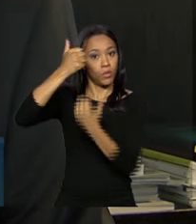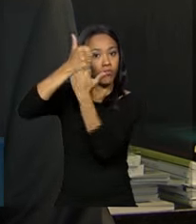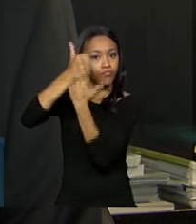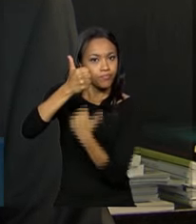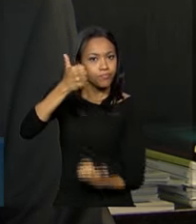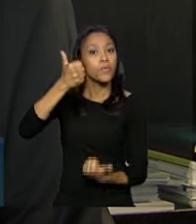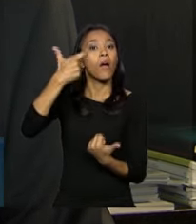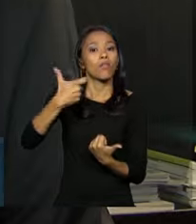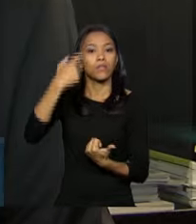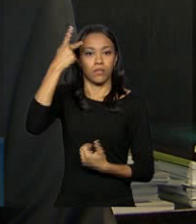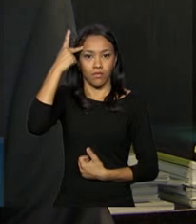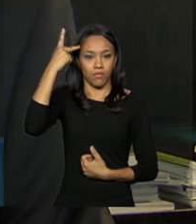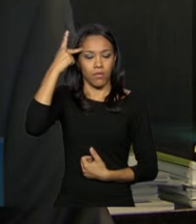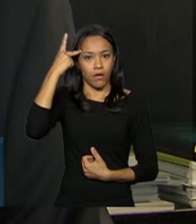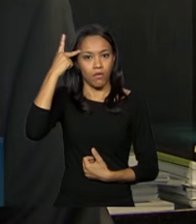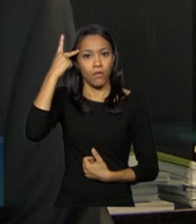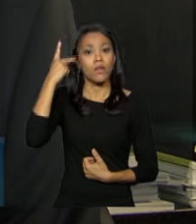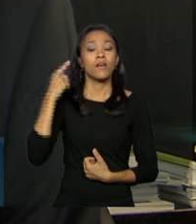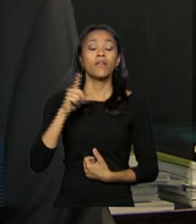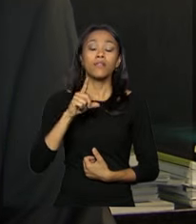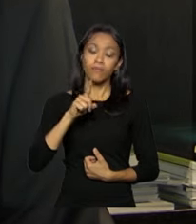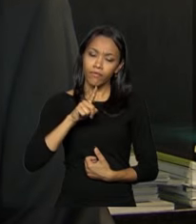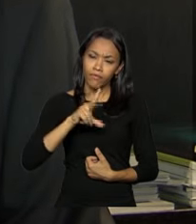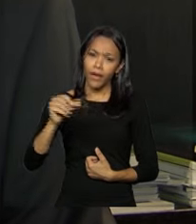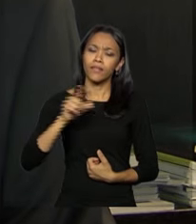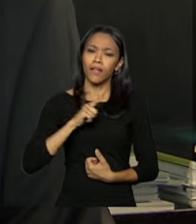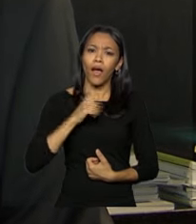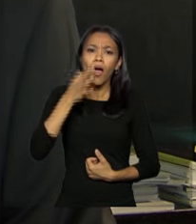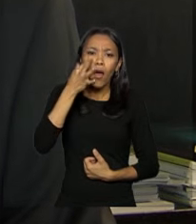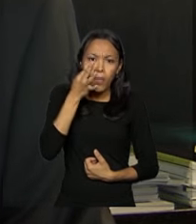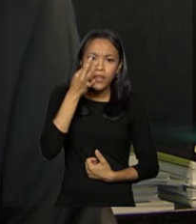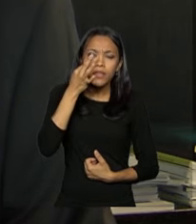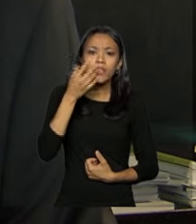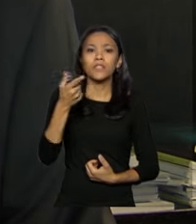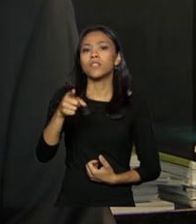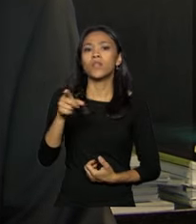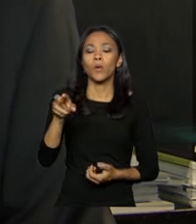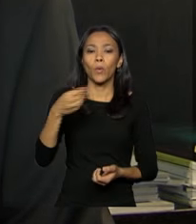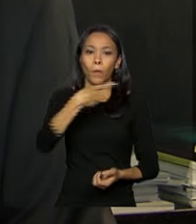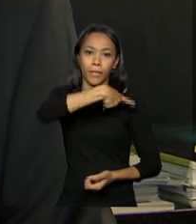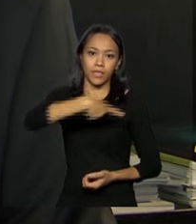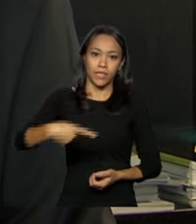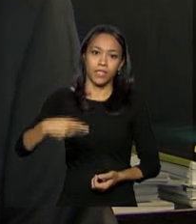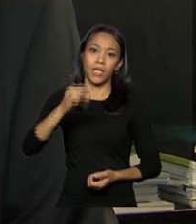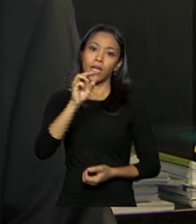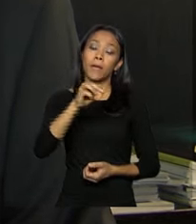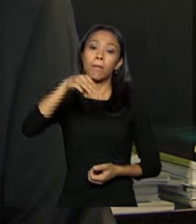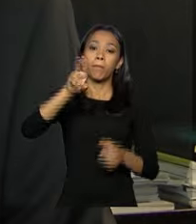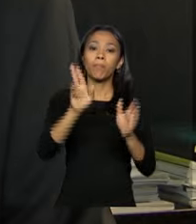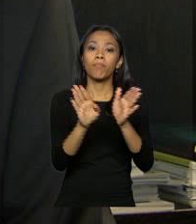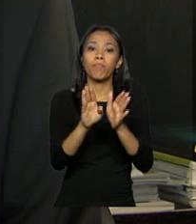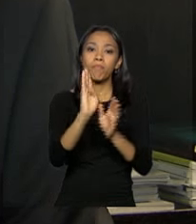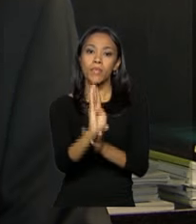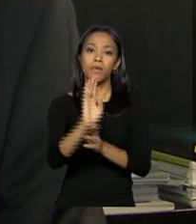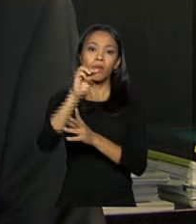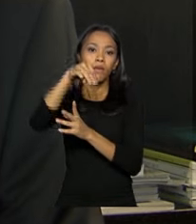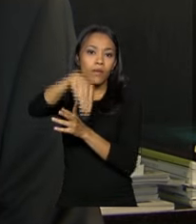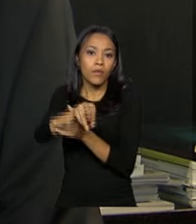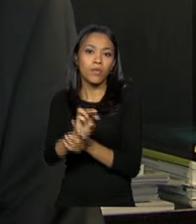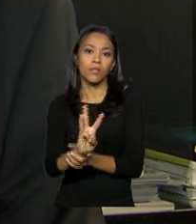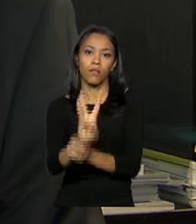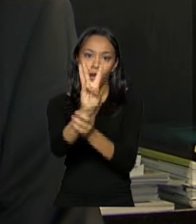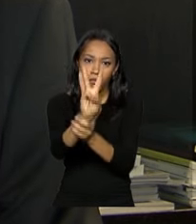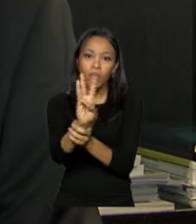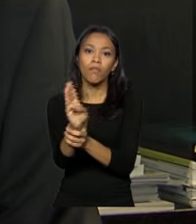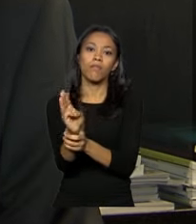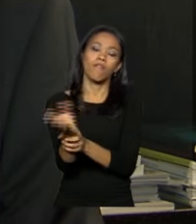Paulo, onde vai estar presente o presidente da BMW, que instalou em Joinville, tem